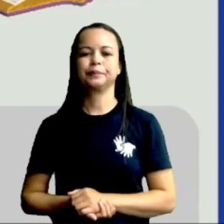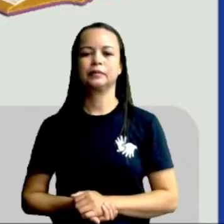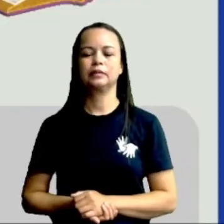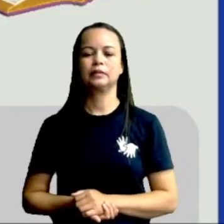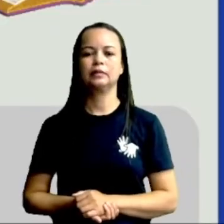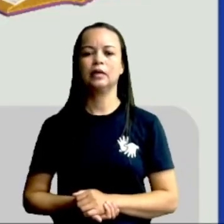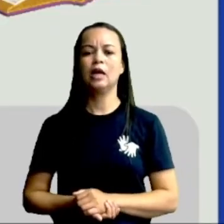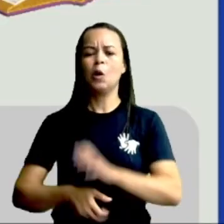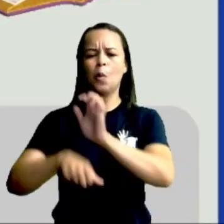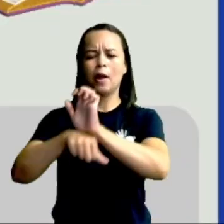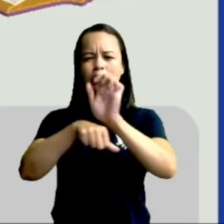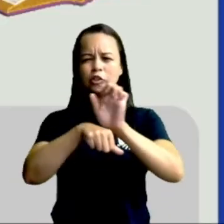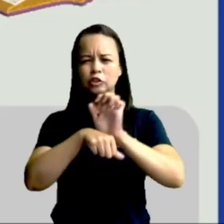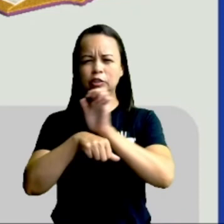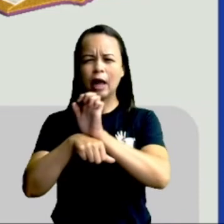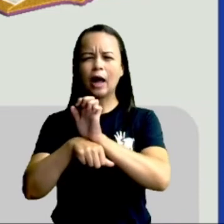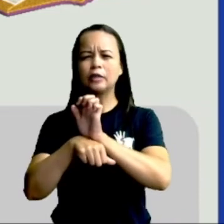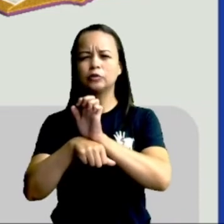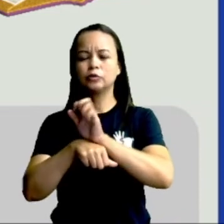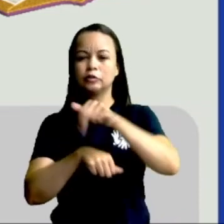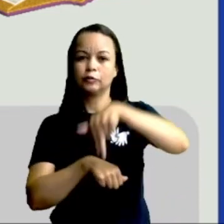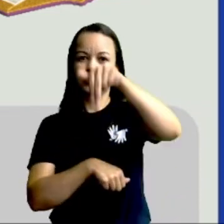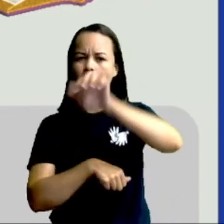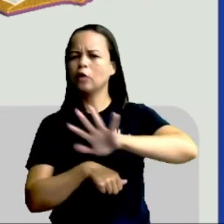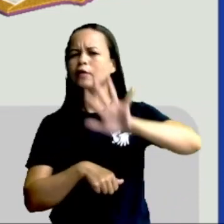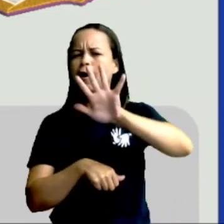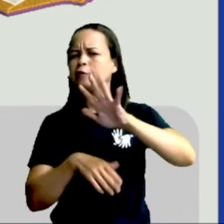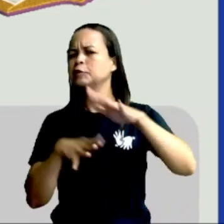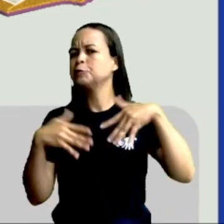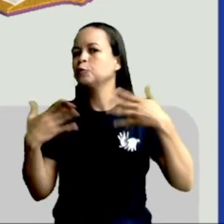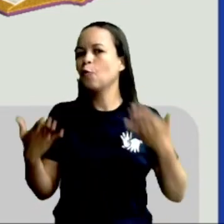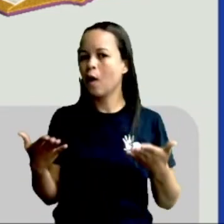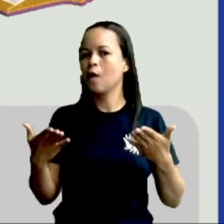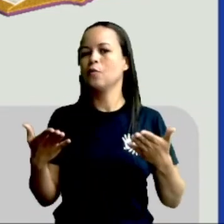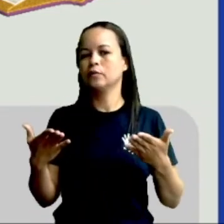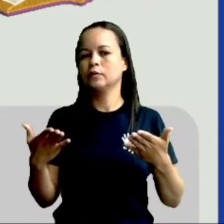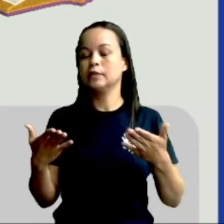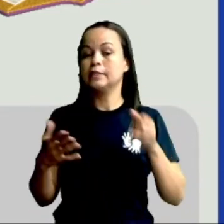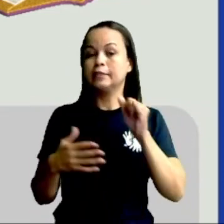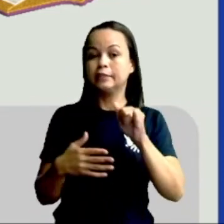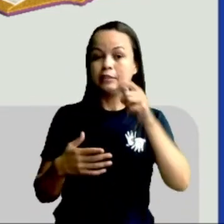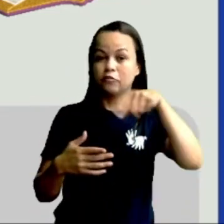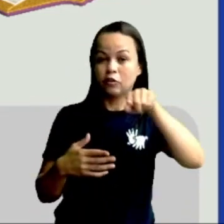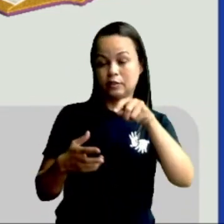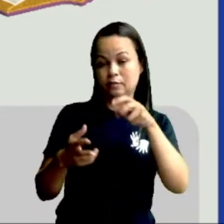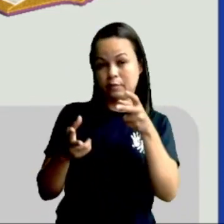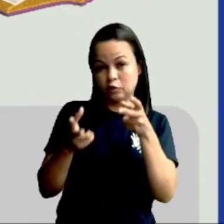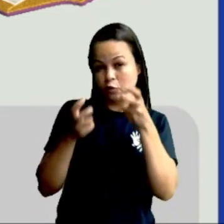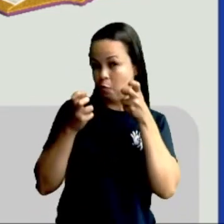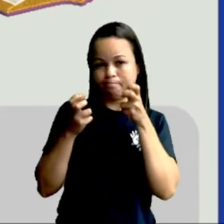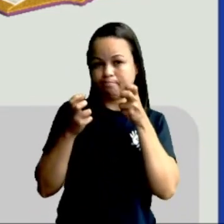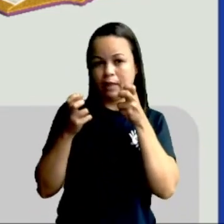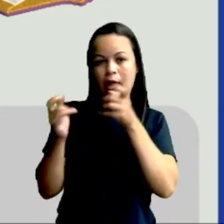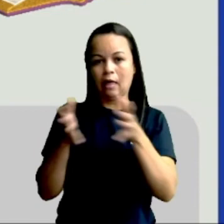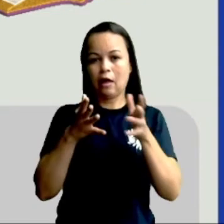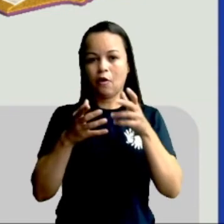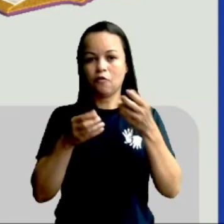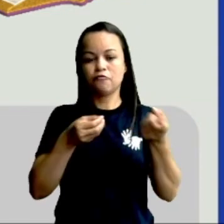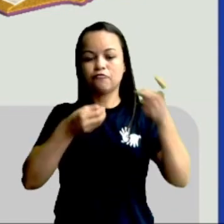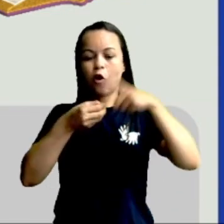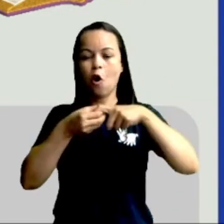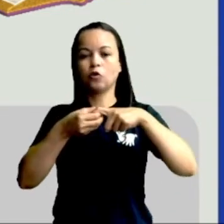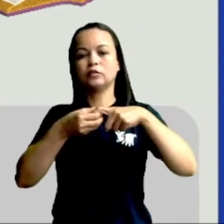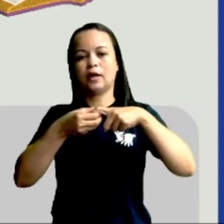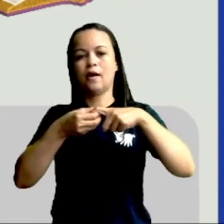Quais os estados da região Nordeste? Se você não prestou atenção, vai lá no YouTube, volta um pouquinho a